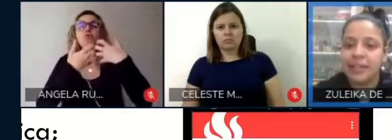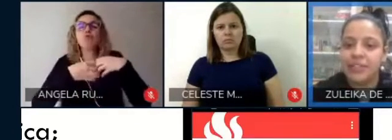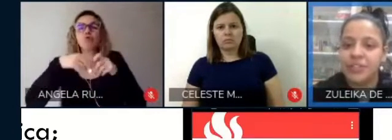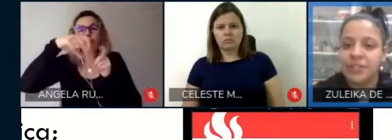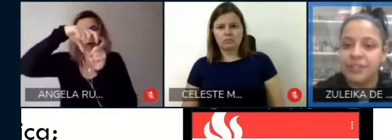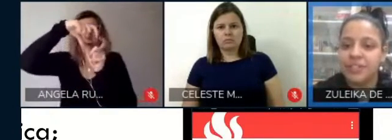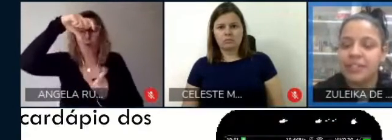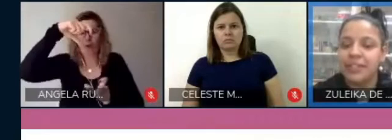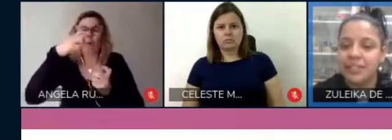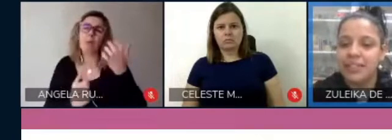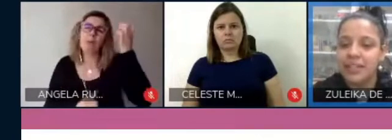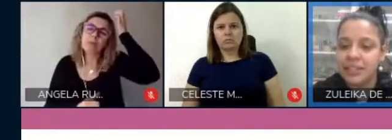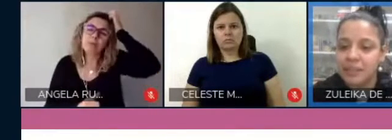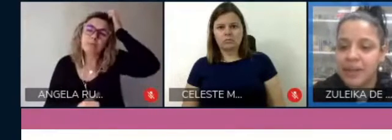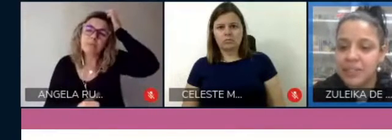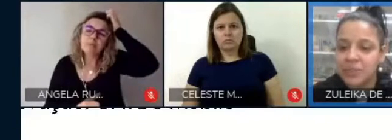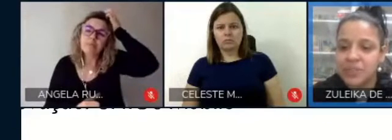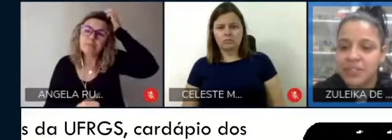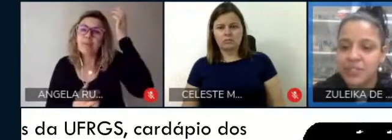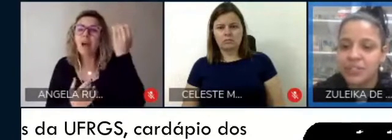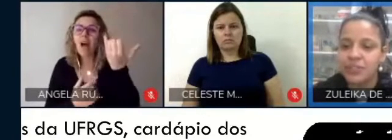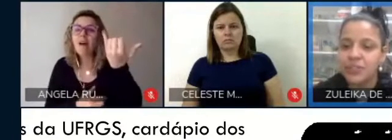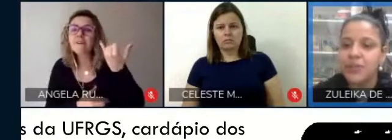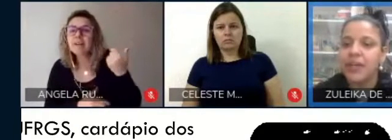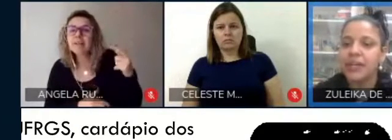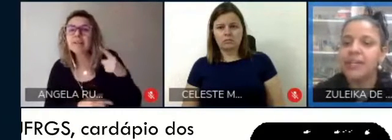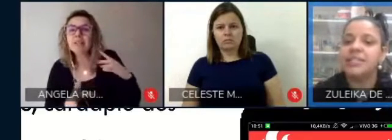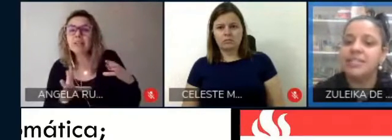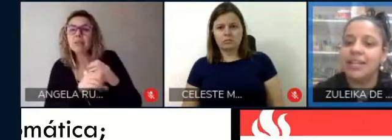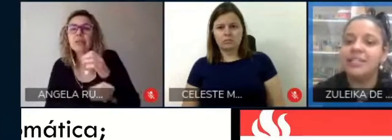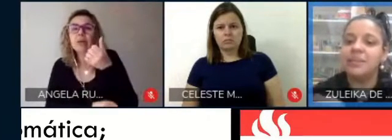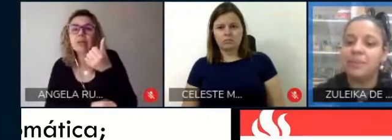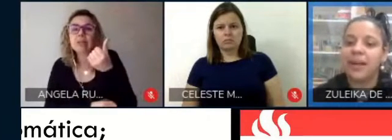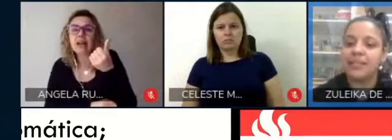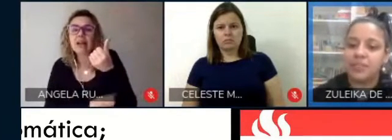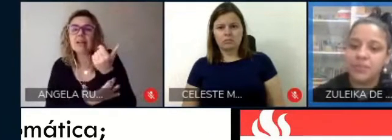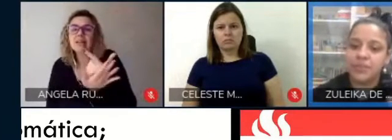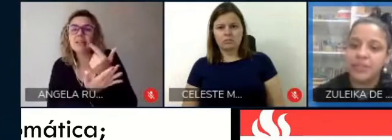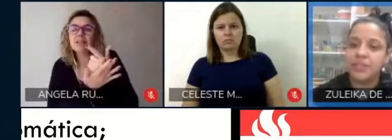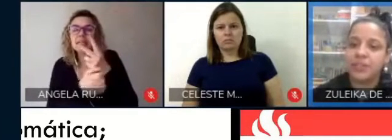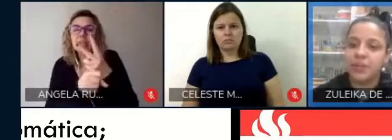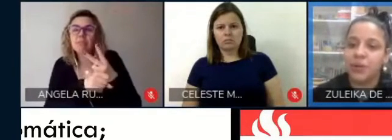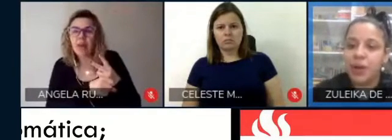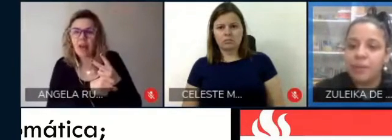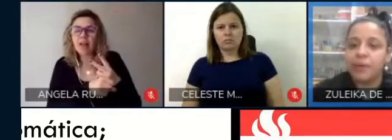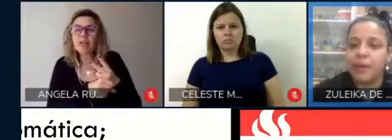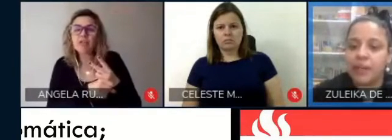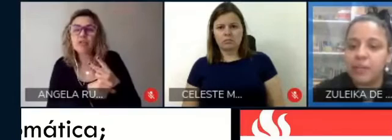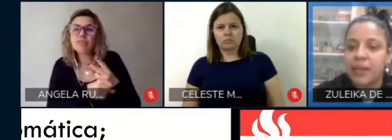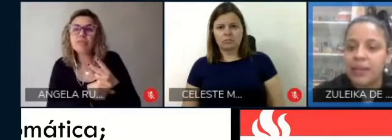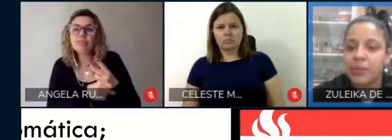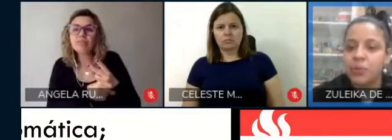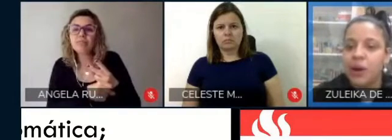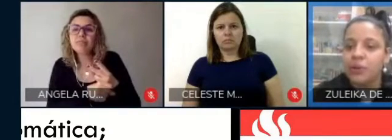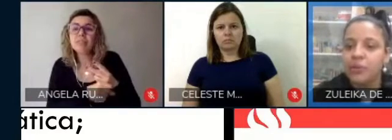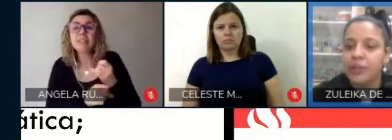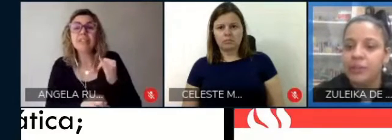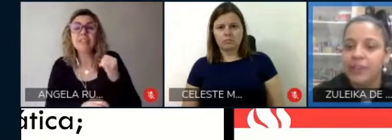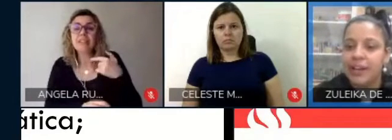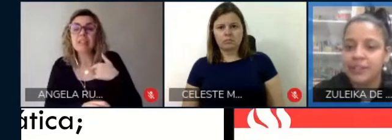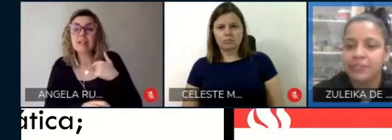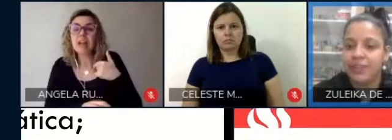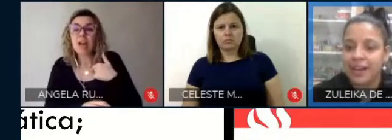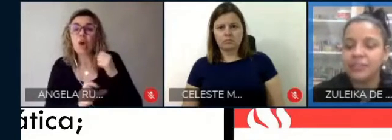aparece. Ele diz que você tem 6 empréstimos ativos e esses 6 empréstimos, desde que eu programe ali